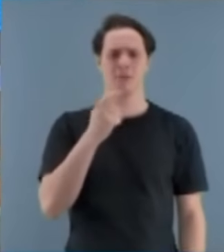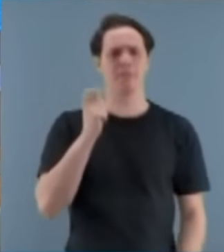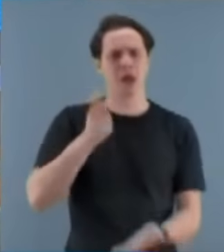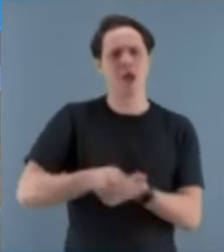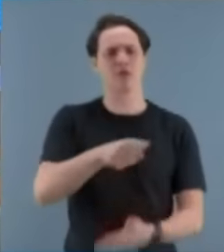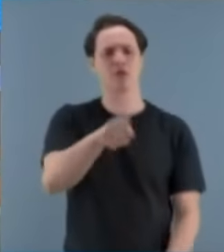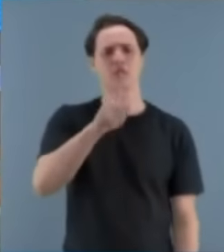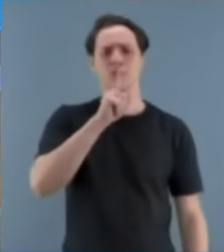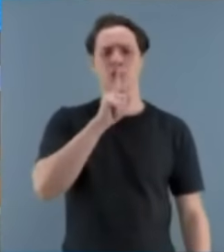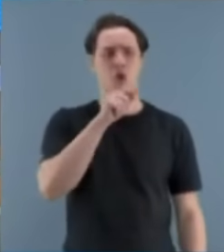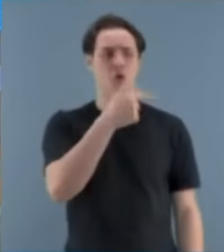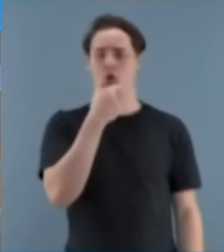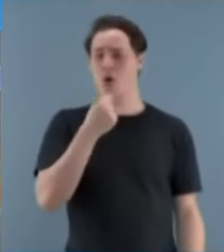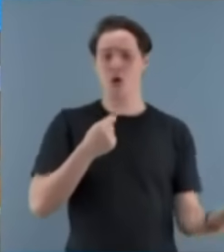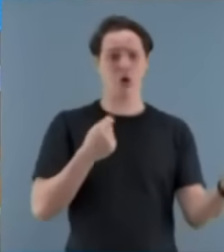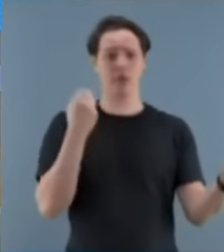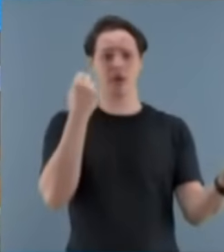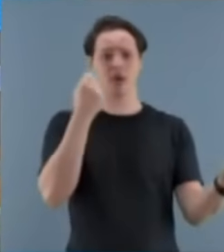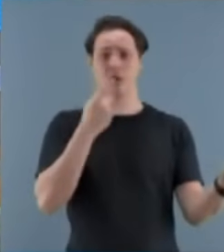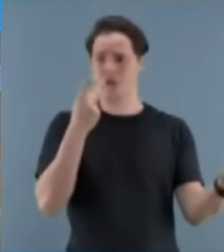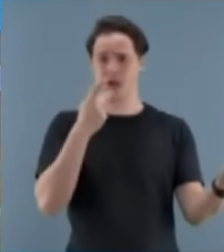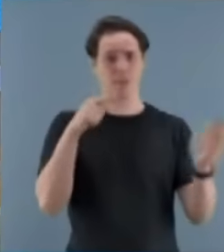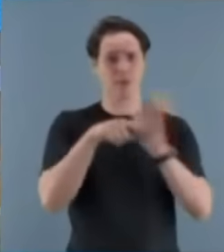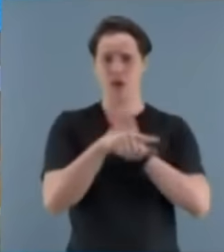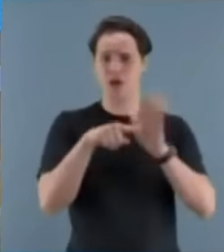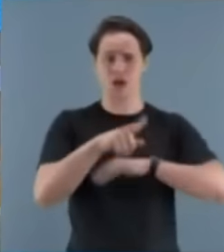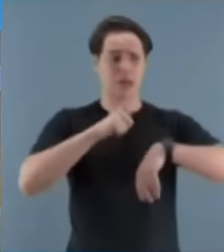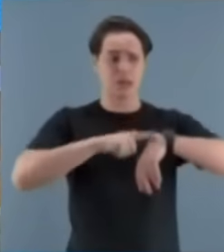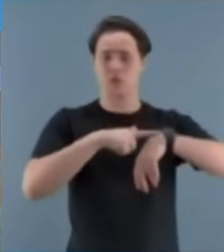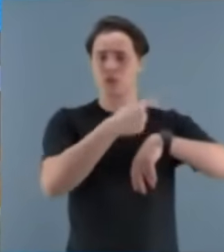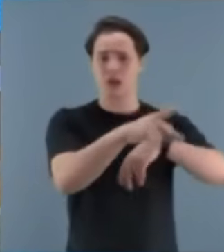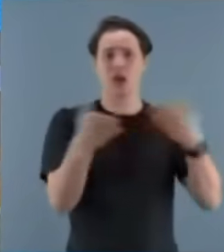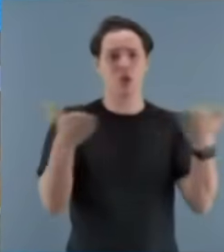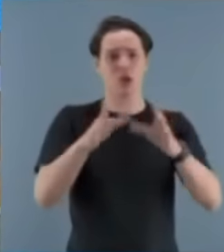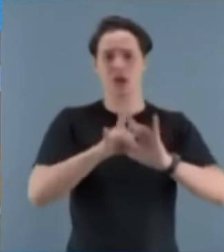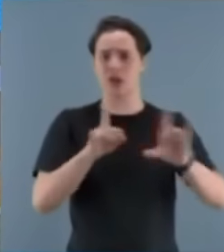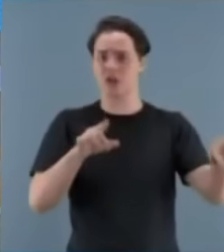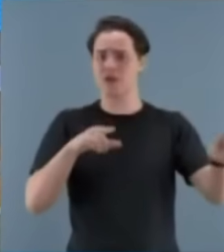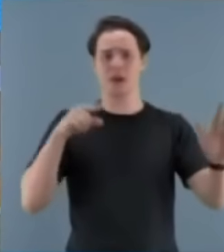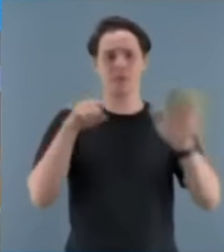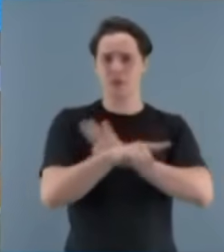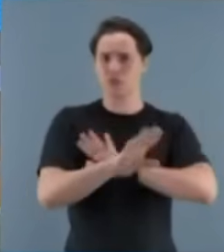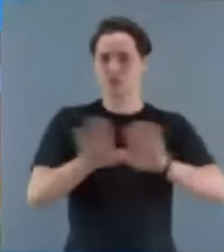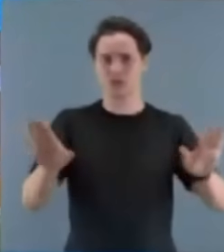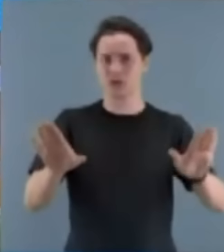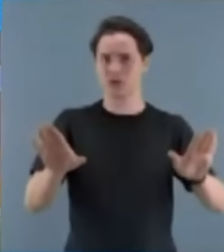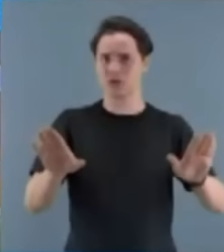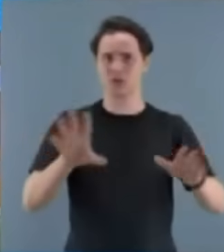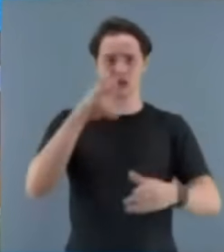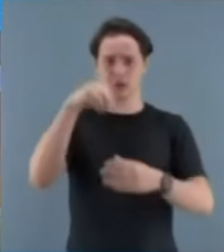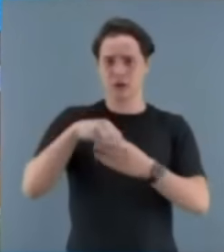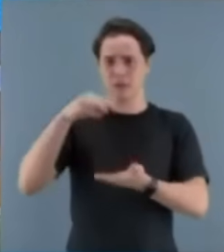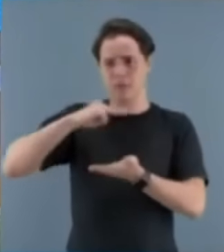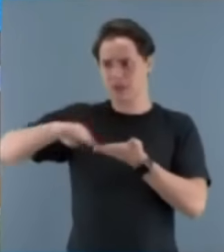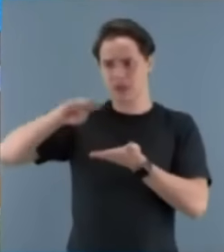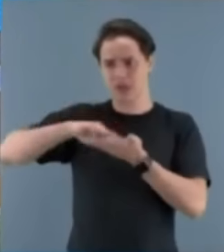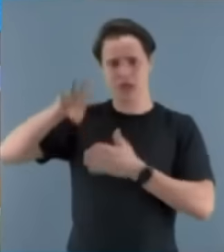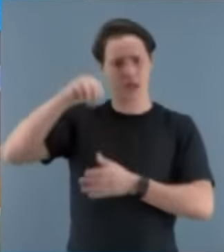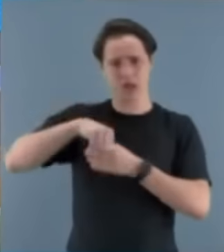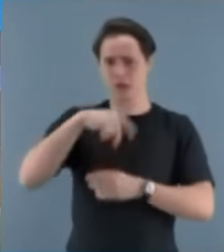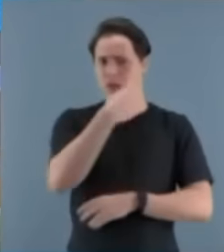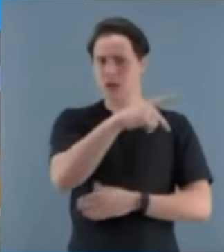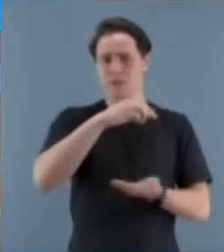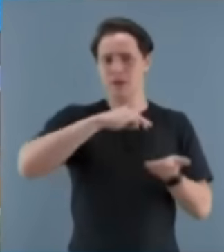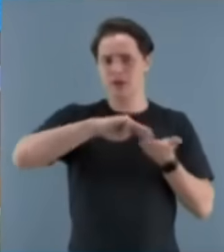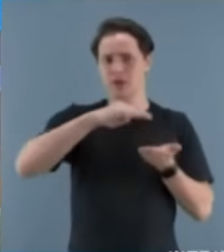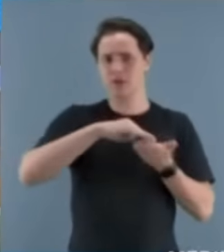eu vou exigir silêncio. O senador está fazendo a inquirição dele, está perguntando um termo que está nas mensagens do depoente e